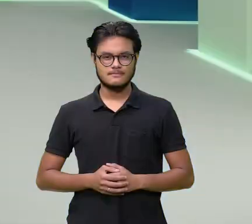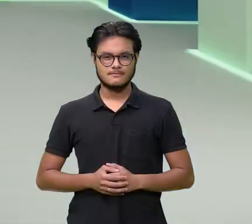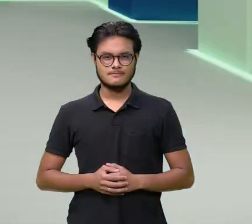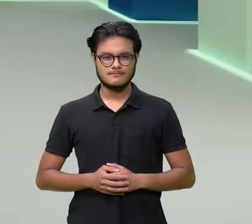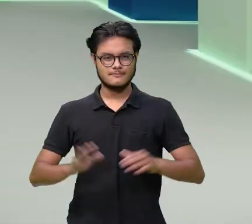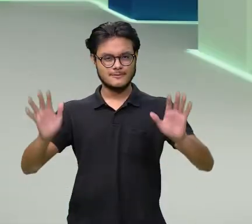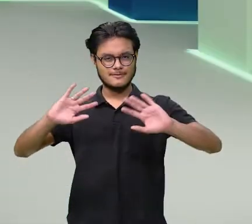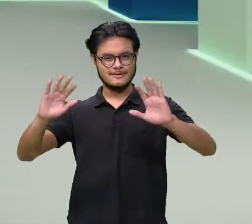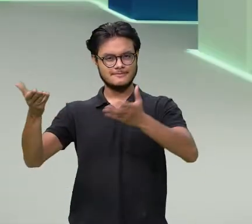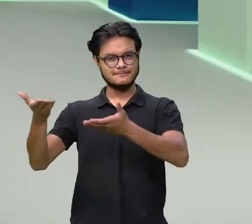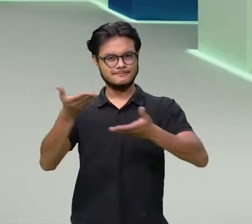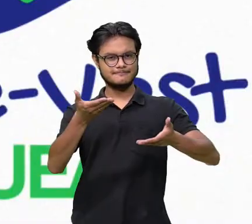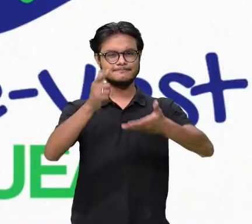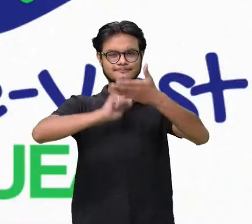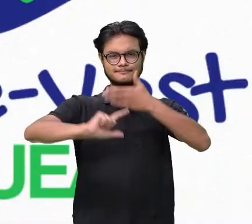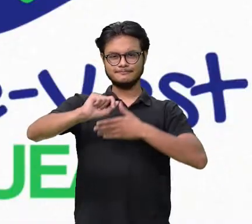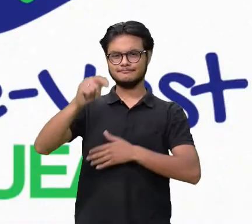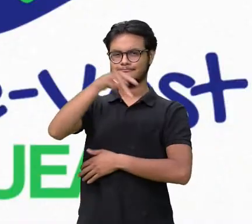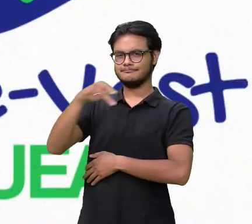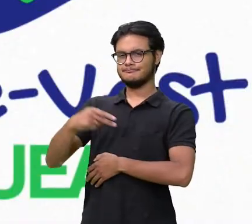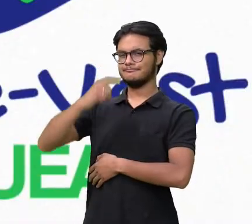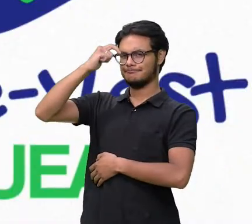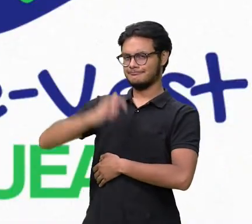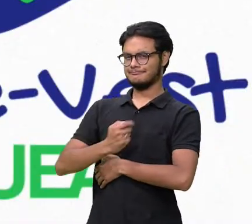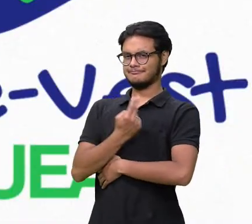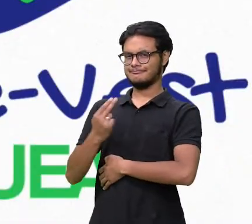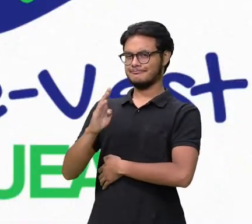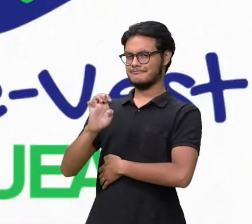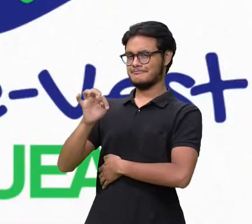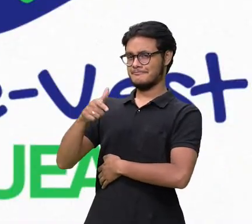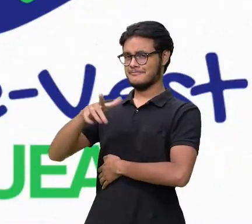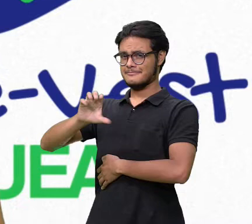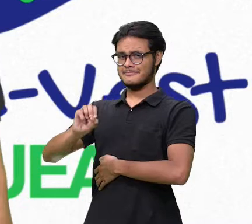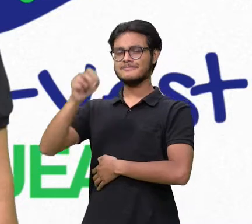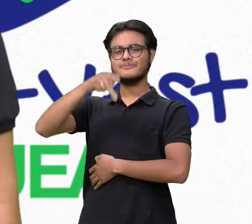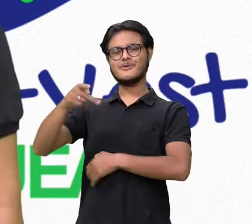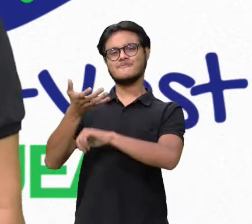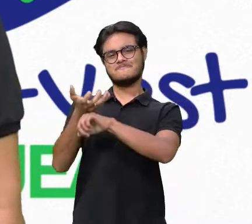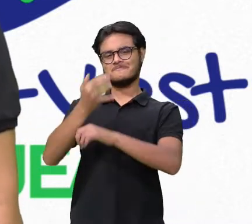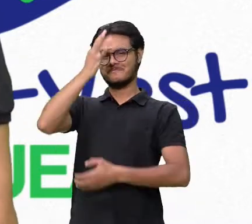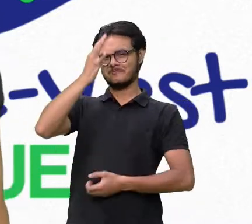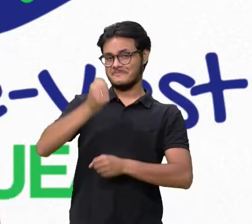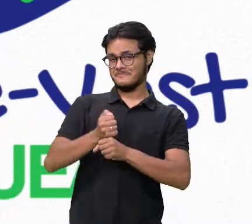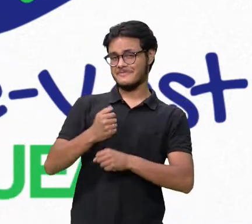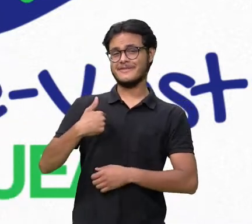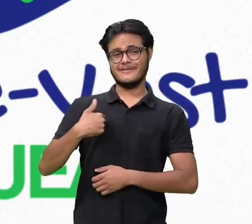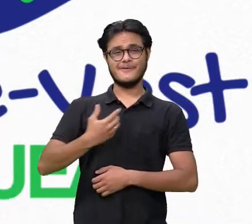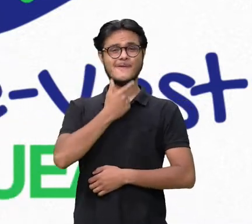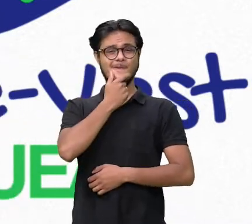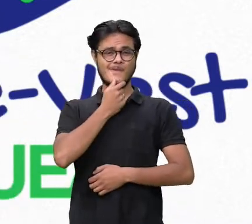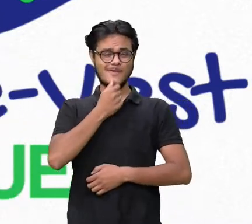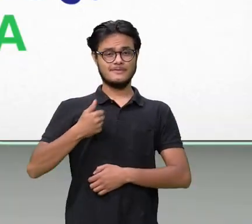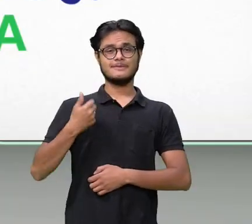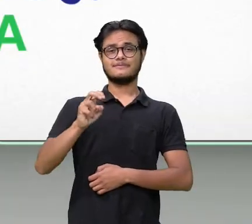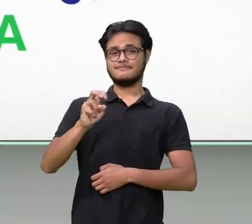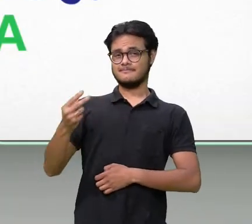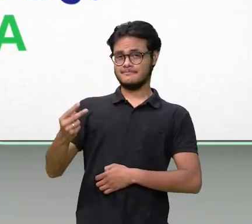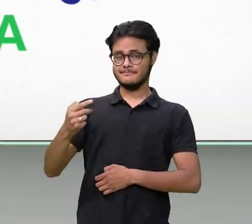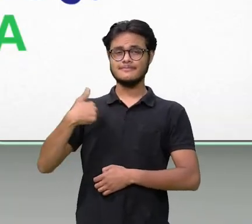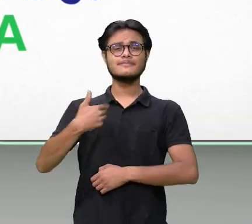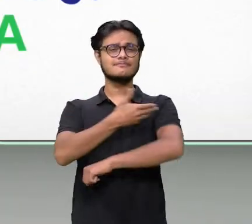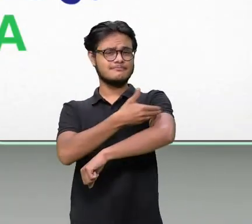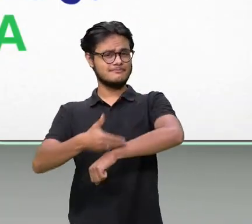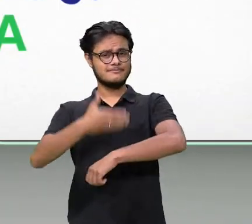Seja bem-vindo ao Preveste UEA. Eu sou o Betão, teu professor de física. Sou do sexo masculino, com 52 anos, sou